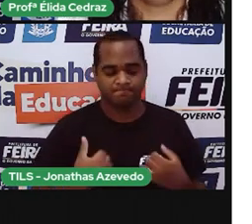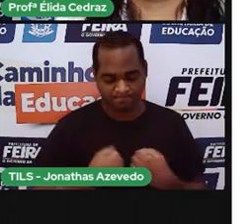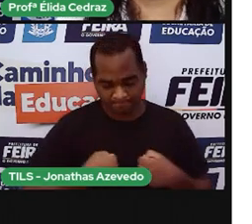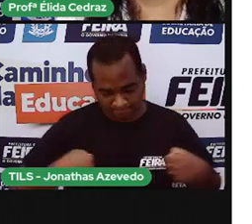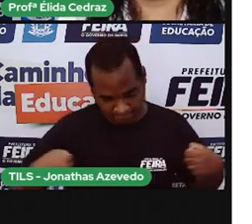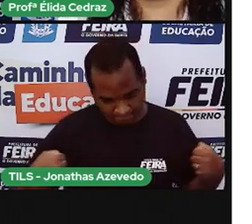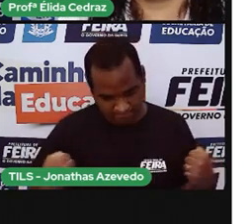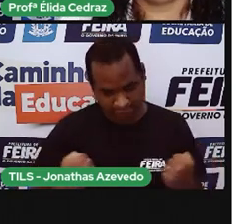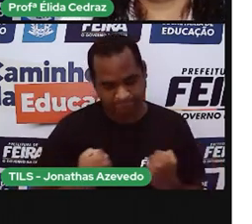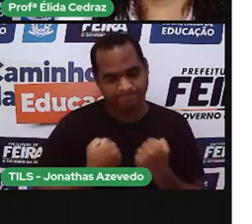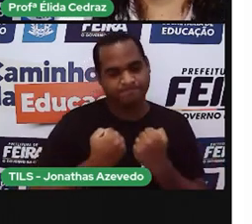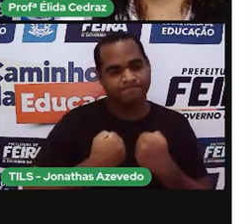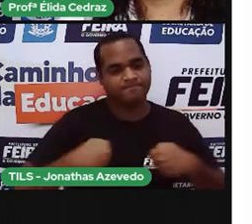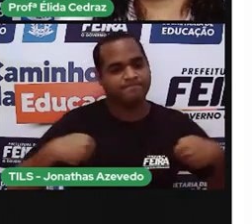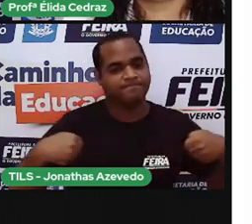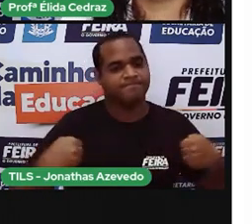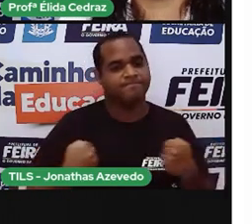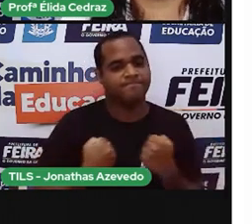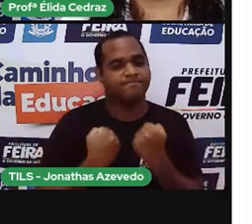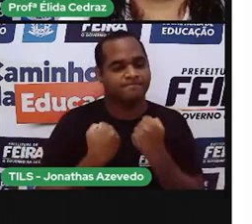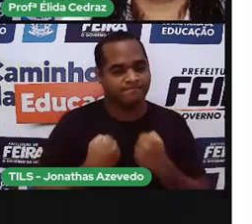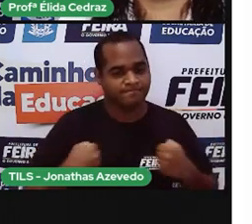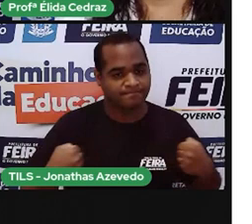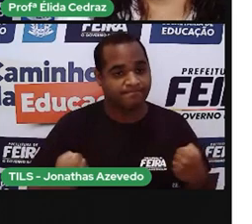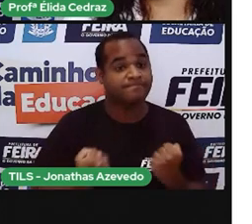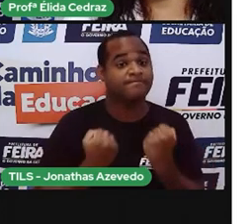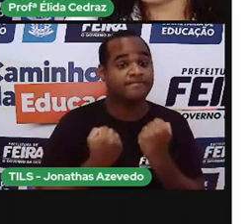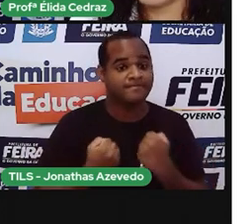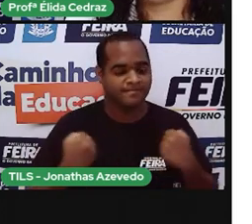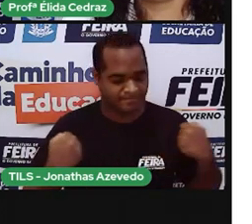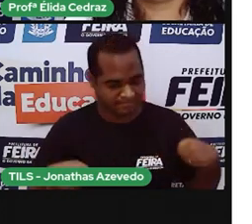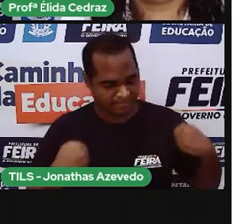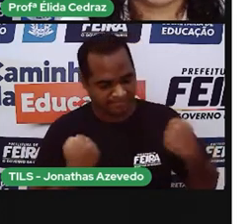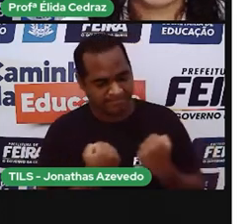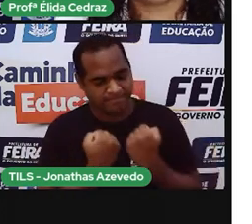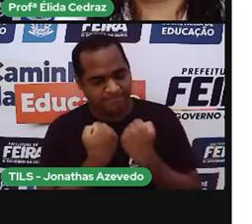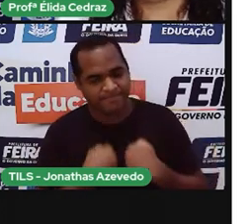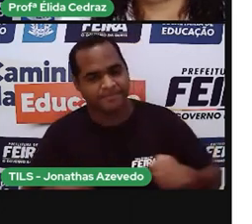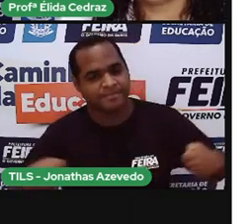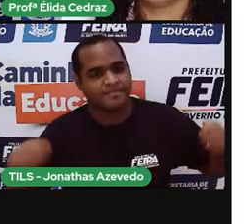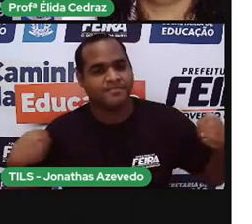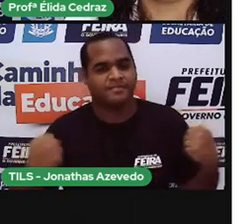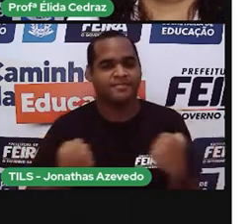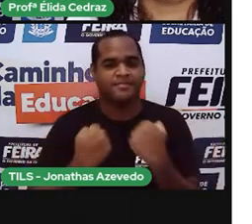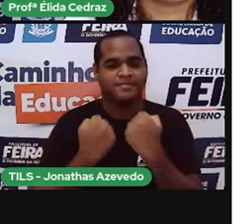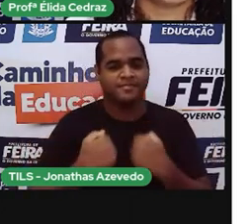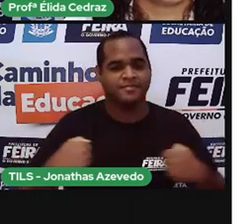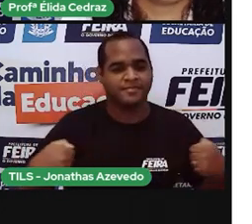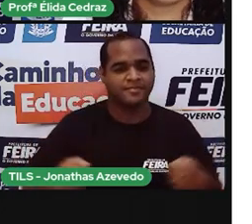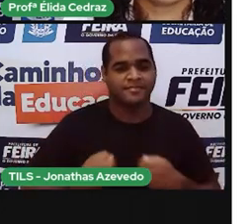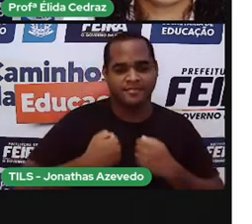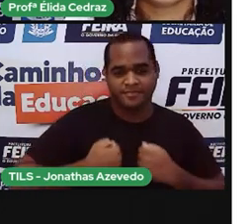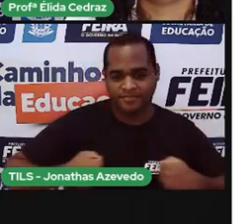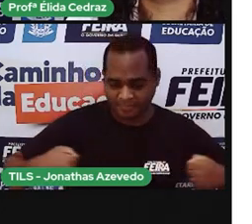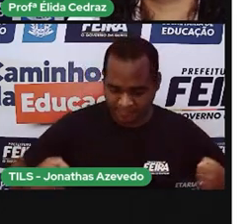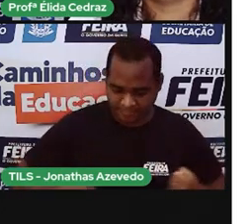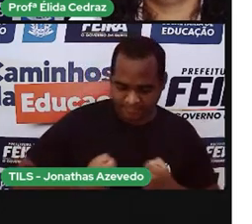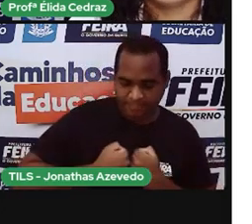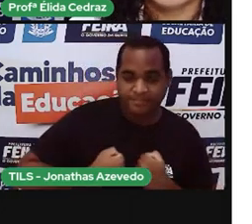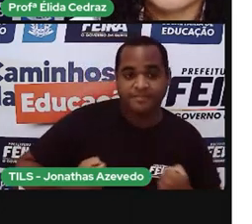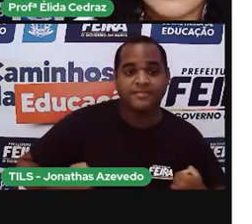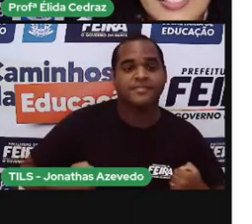sanfona. Pom, pom, pom, a sanfona, pom, pom, pom, a